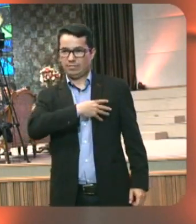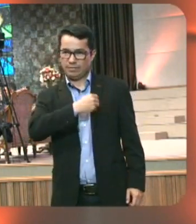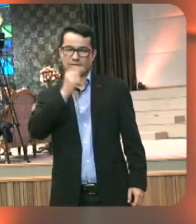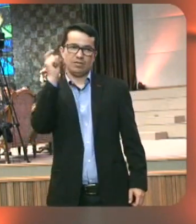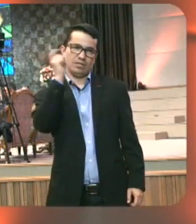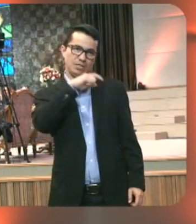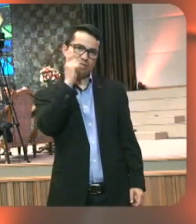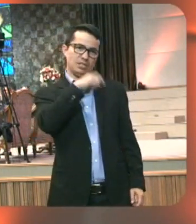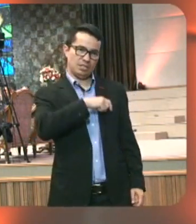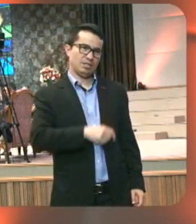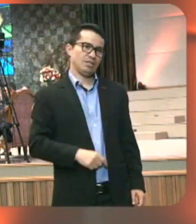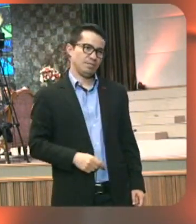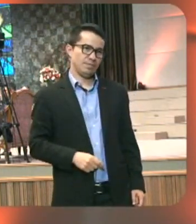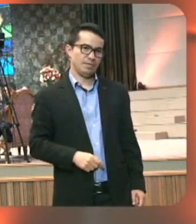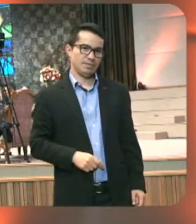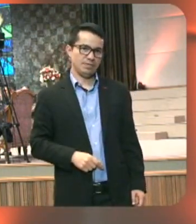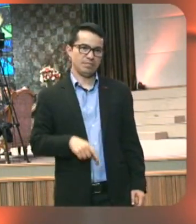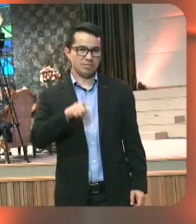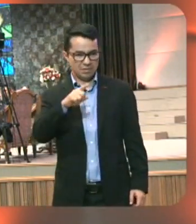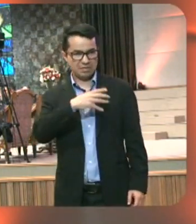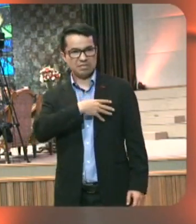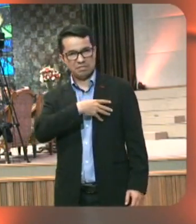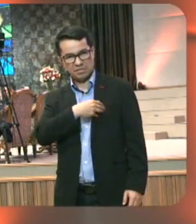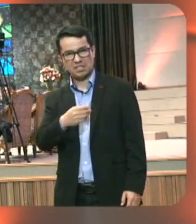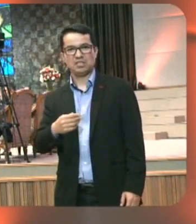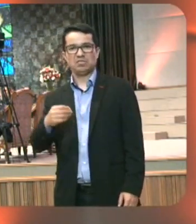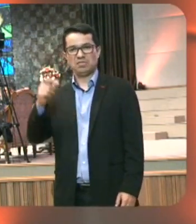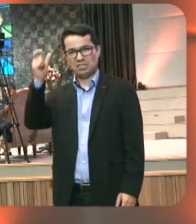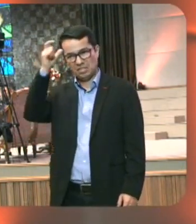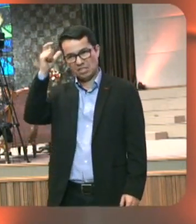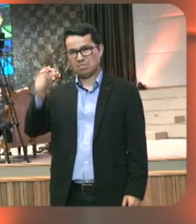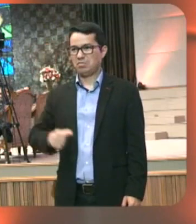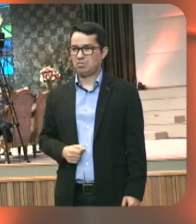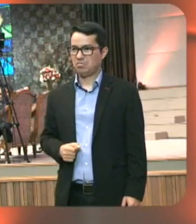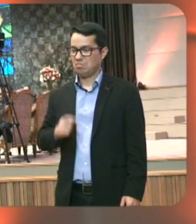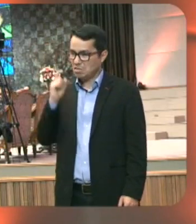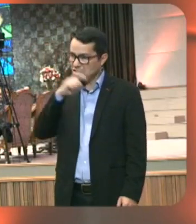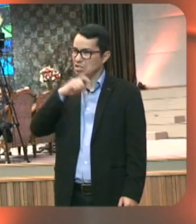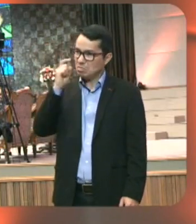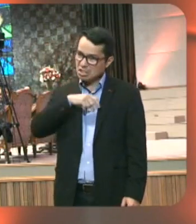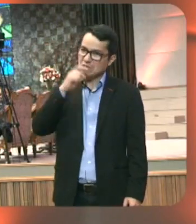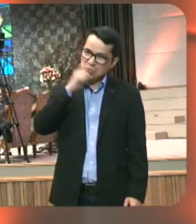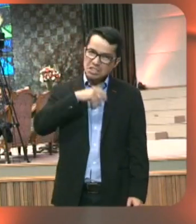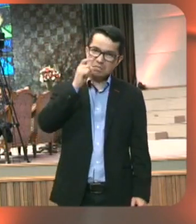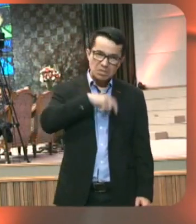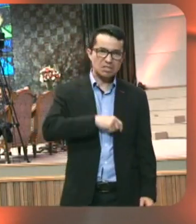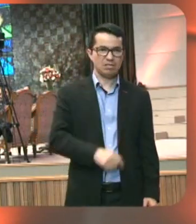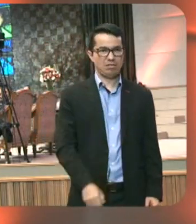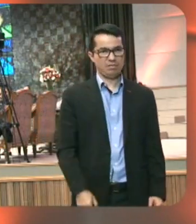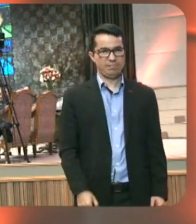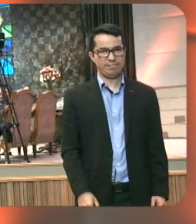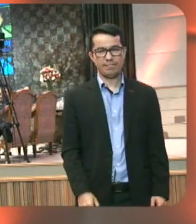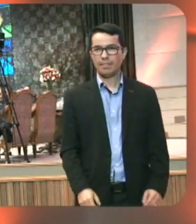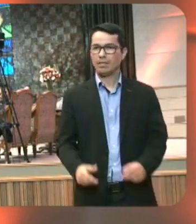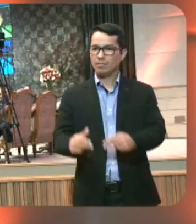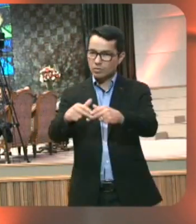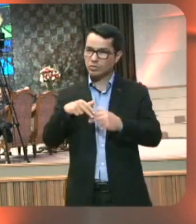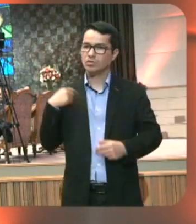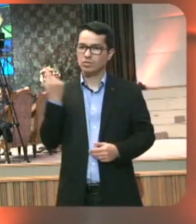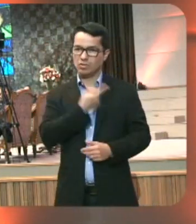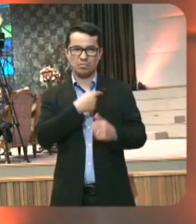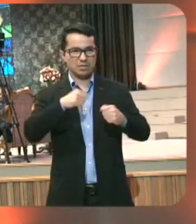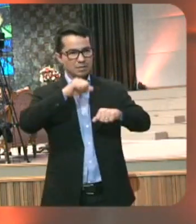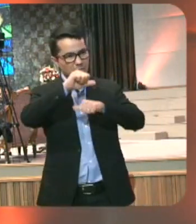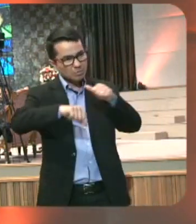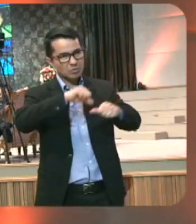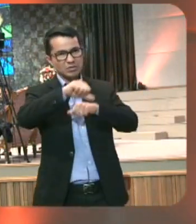mudança, transformação. E isso acontece no poder do Espírito Santo na nossa vida. Não é o pão